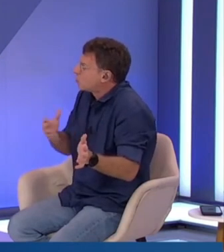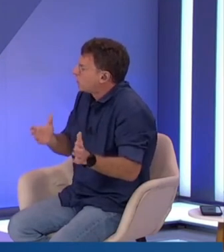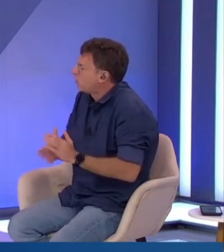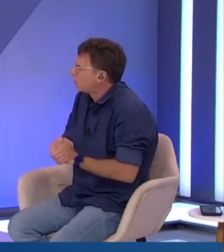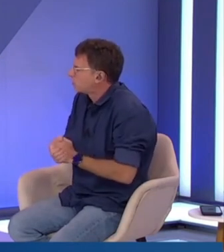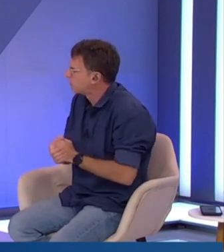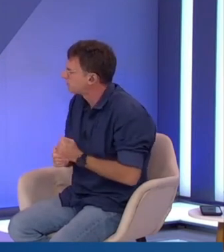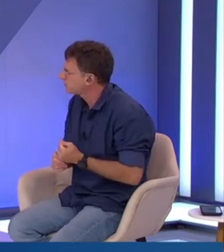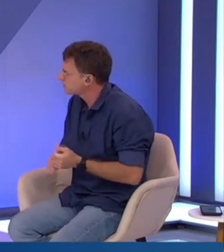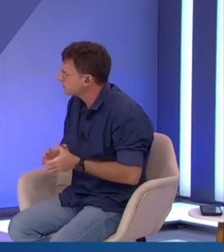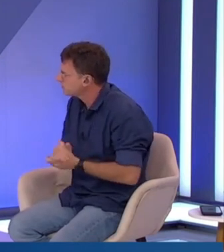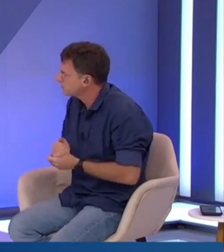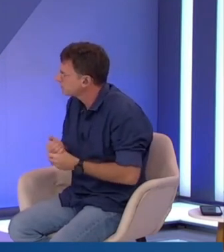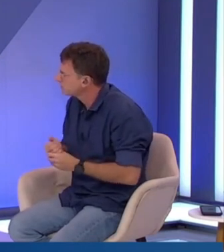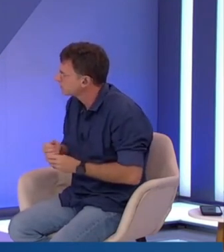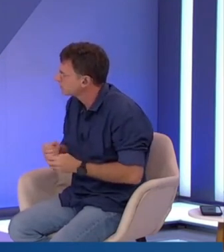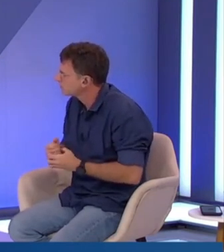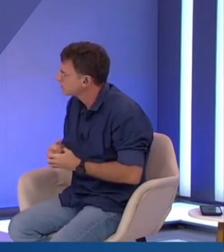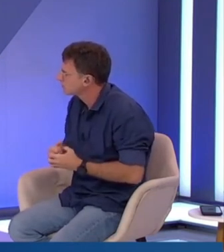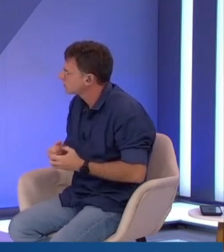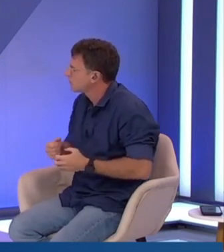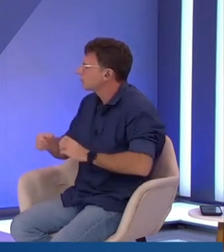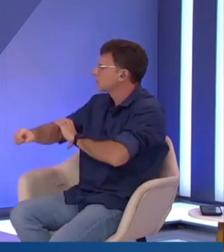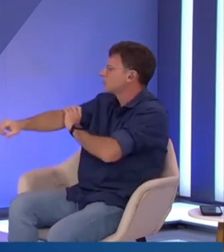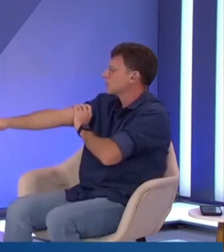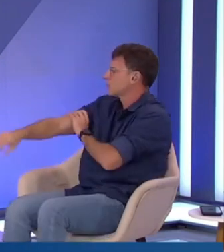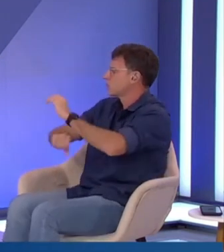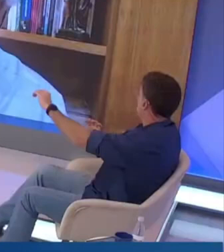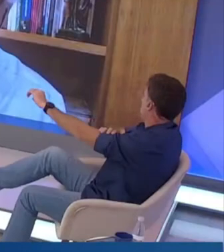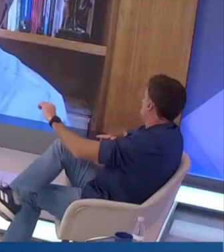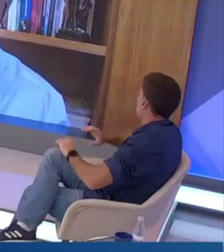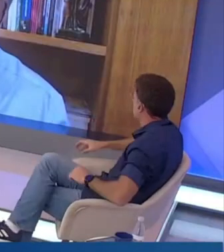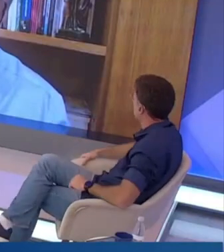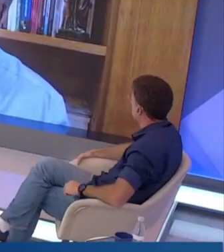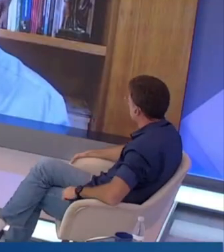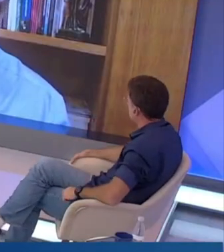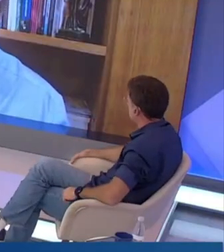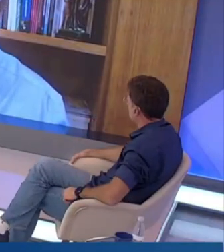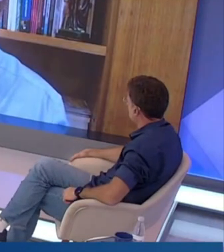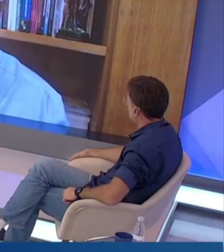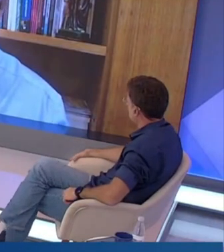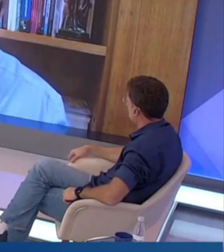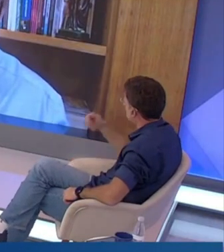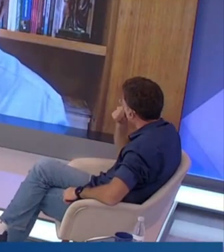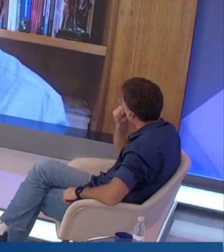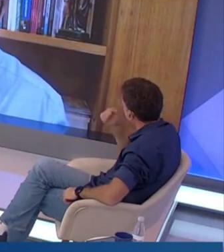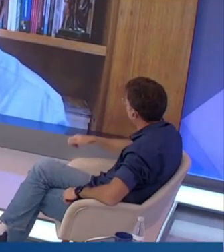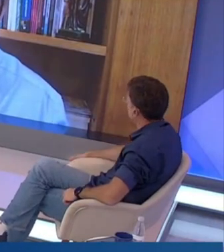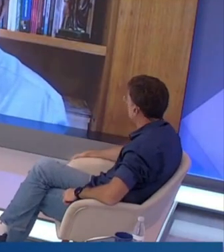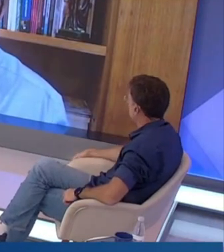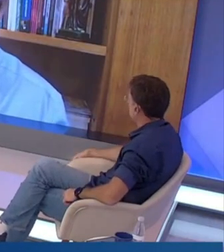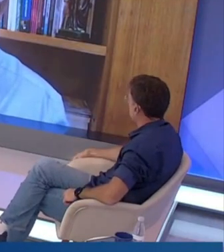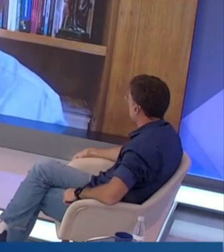que me preocupam muito. É. Eduardo, olha, primeiro obrigado pelos elogios que